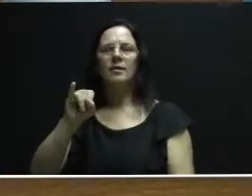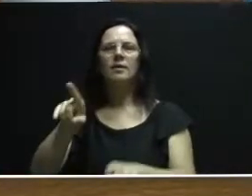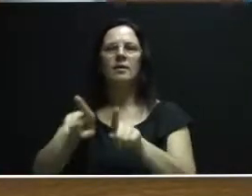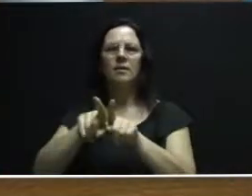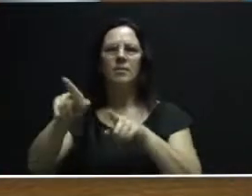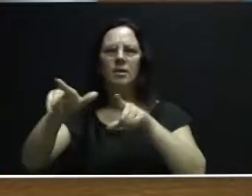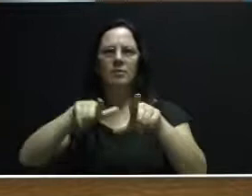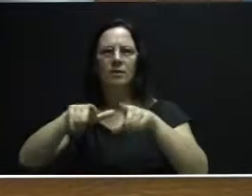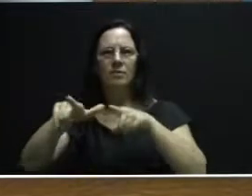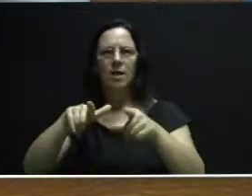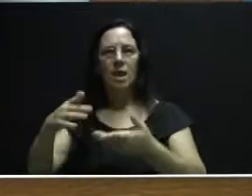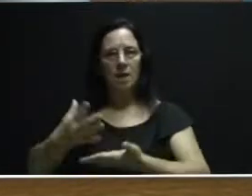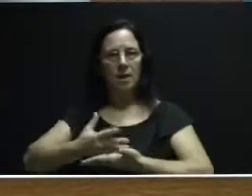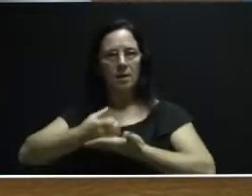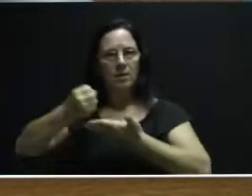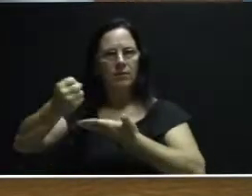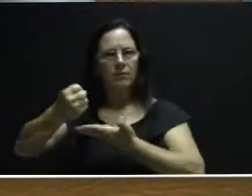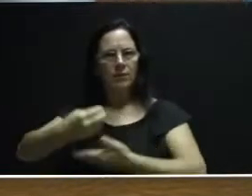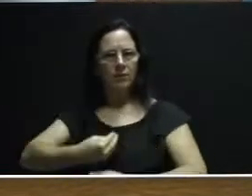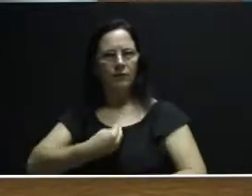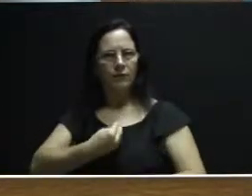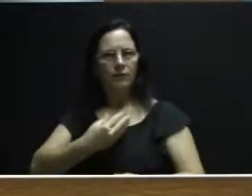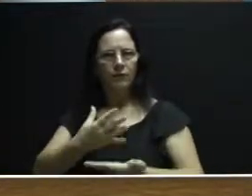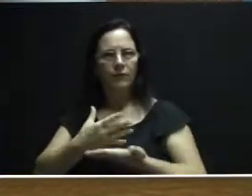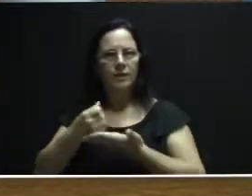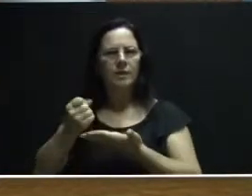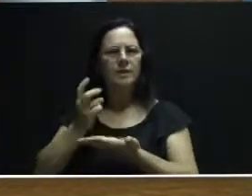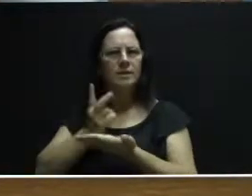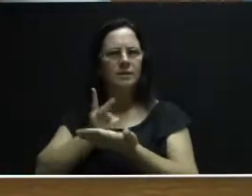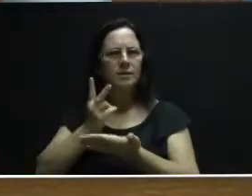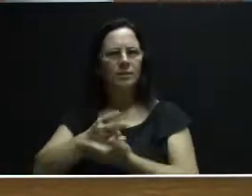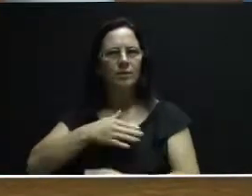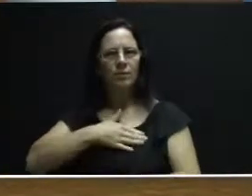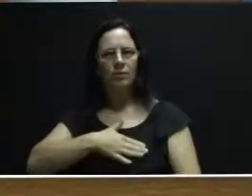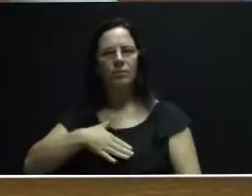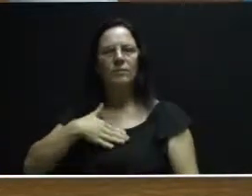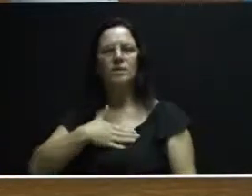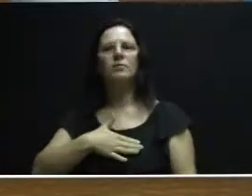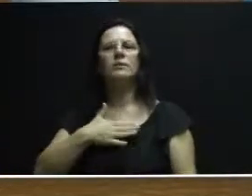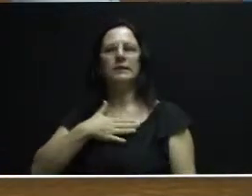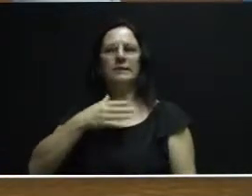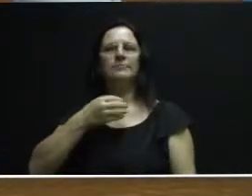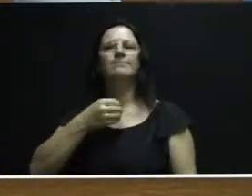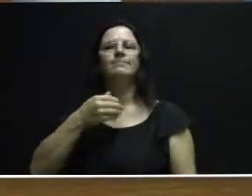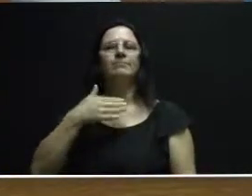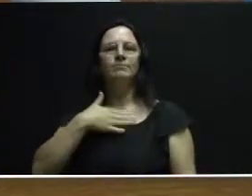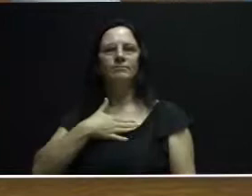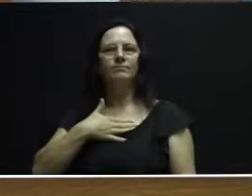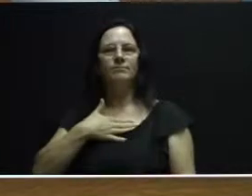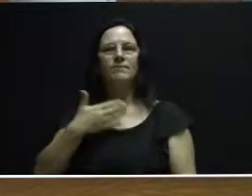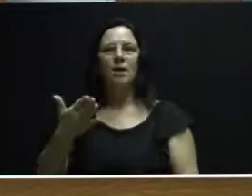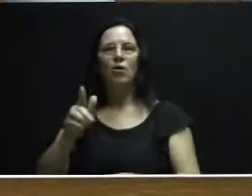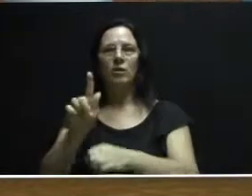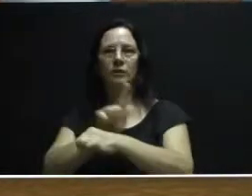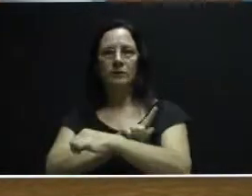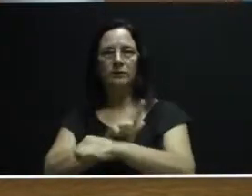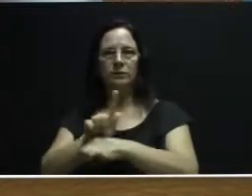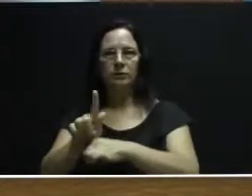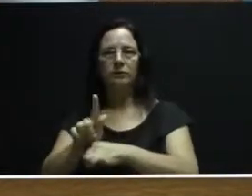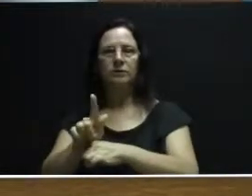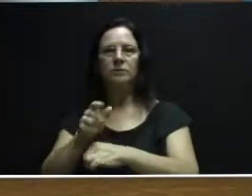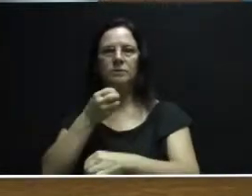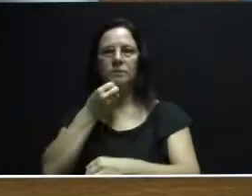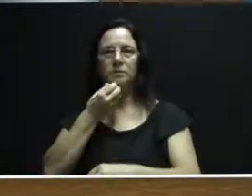e sempre adorando a profissão, nunca deixando de exercer o trabalho, agora na área de gestão, é óbvio.